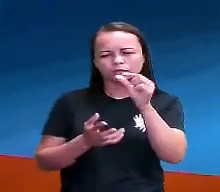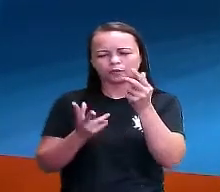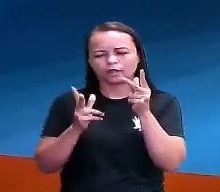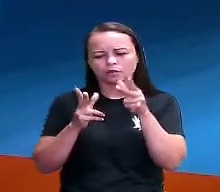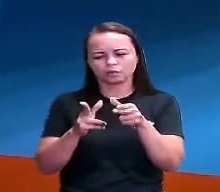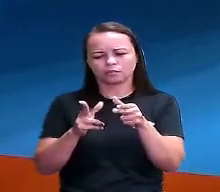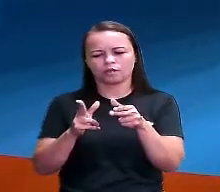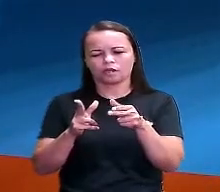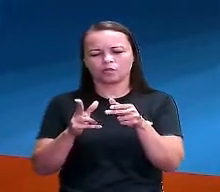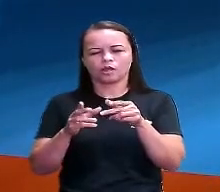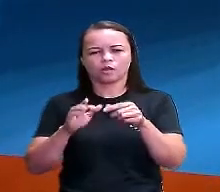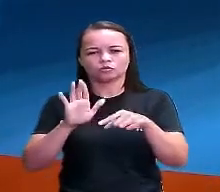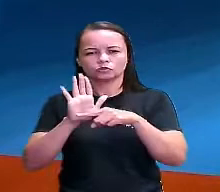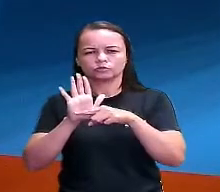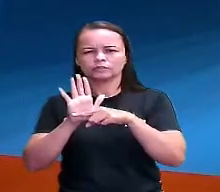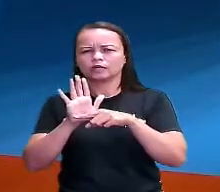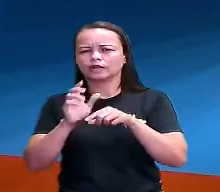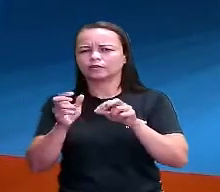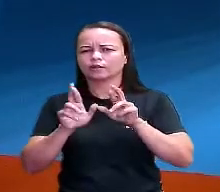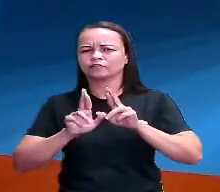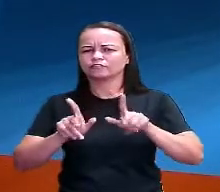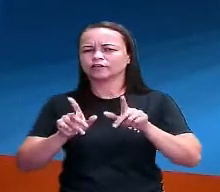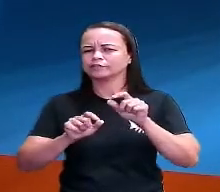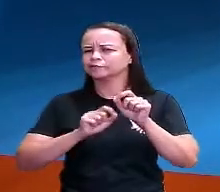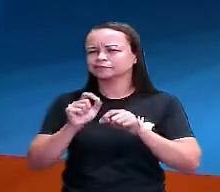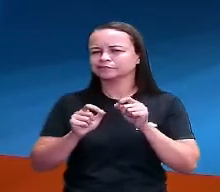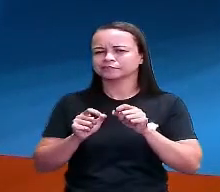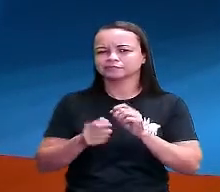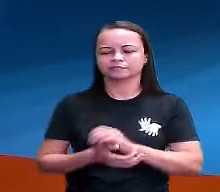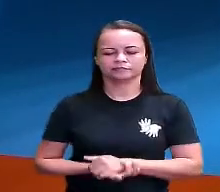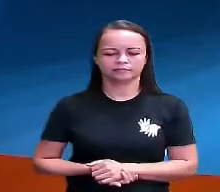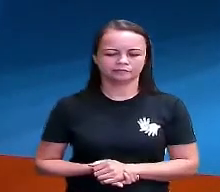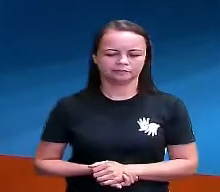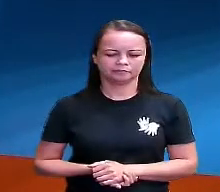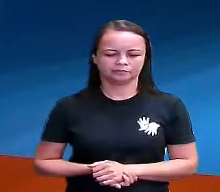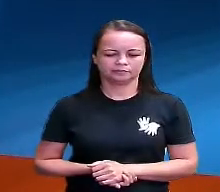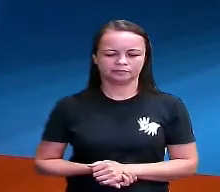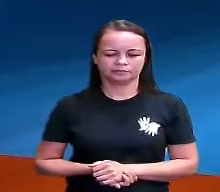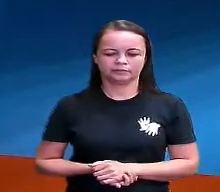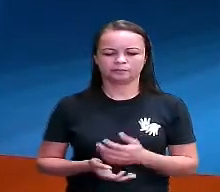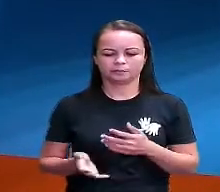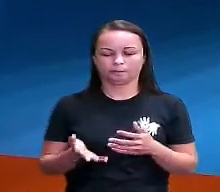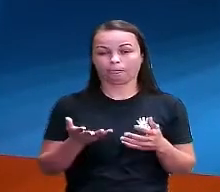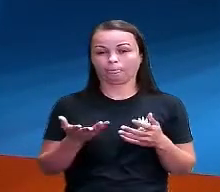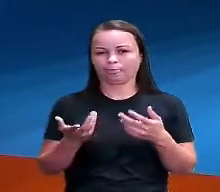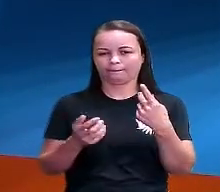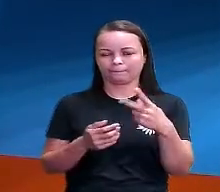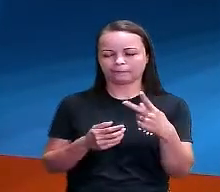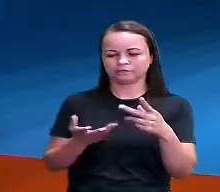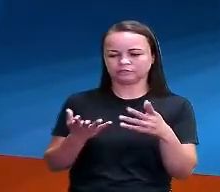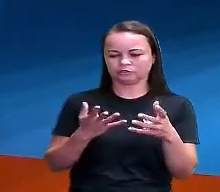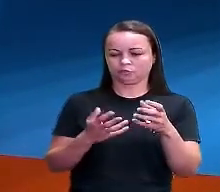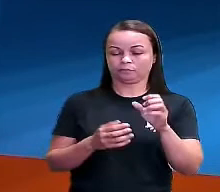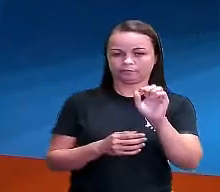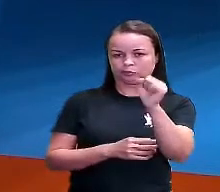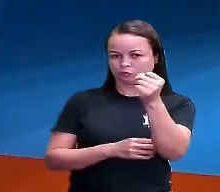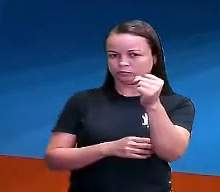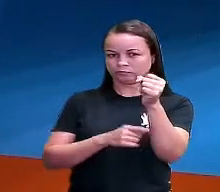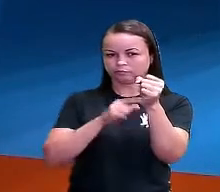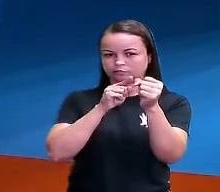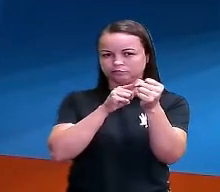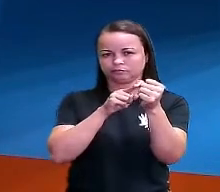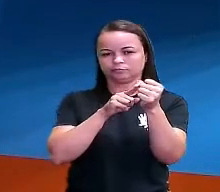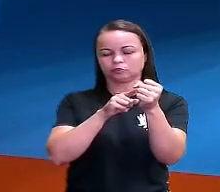é... A professora complicou. Se o minuendo... A gente vai pegar só o 8 aqui, tá,